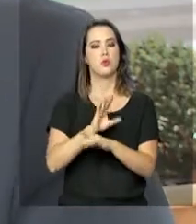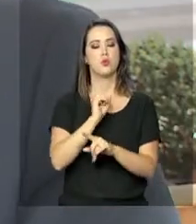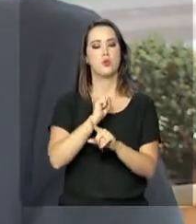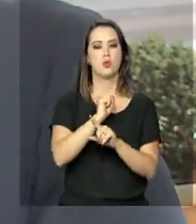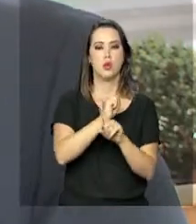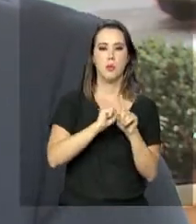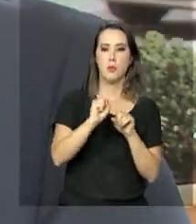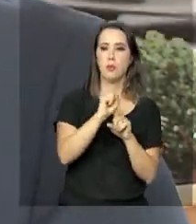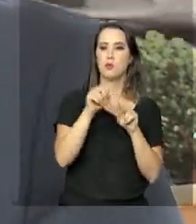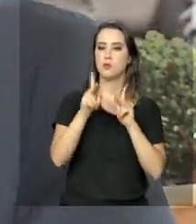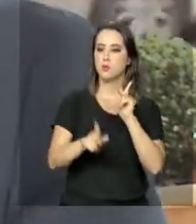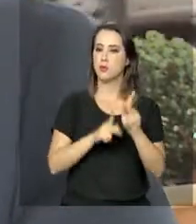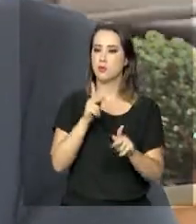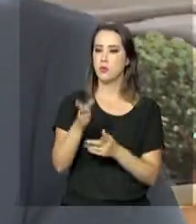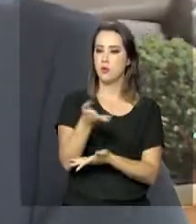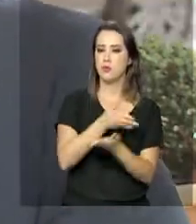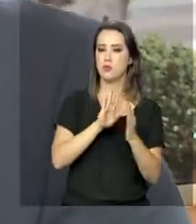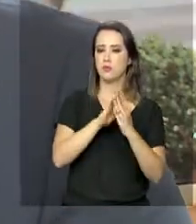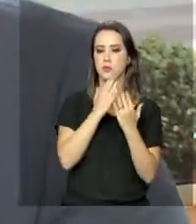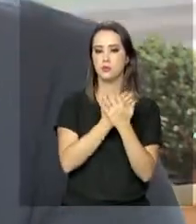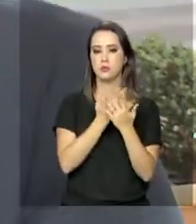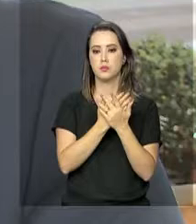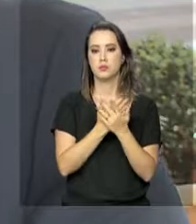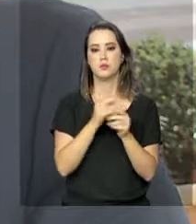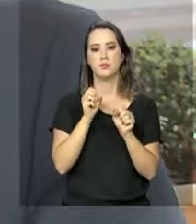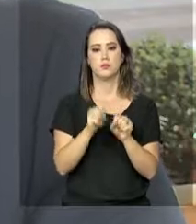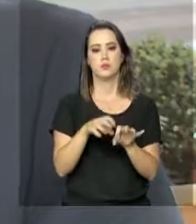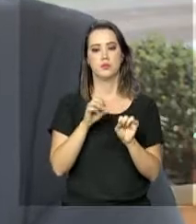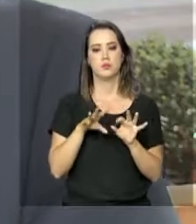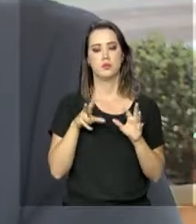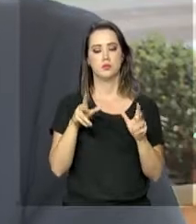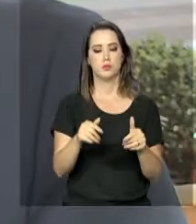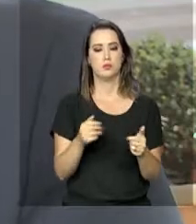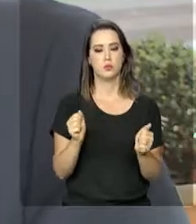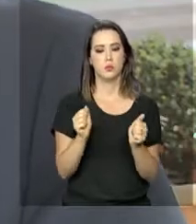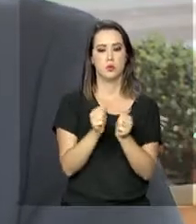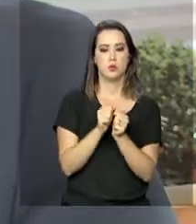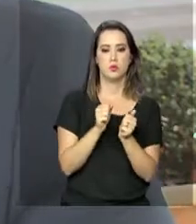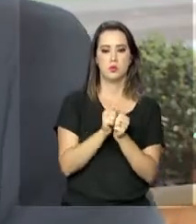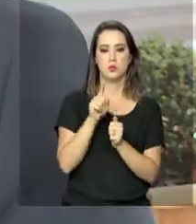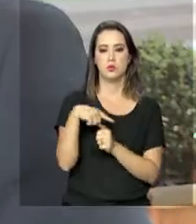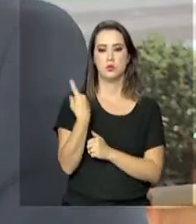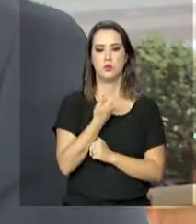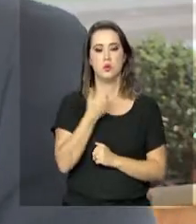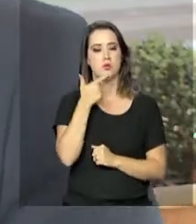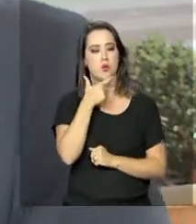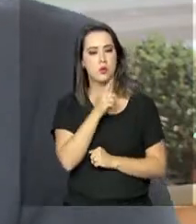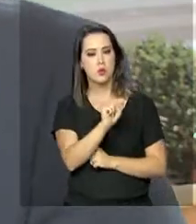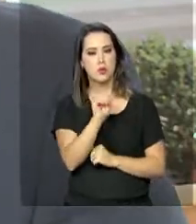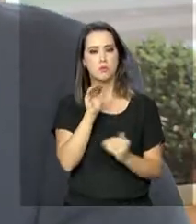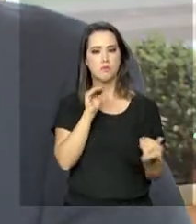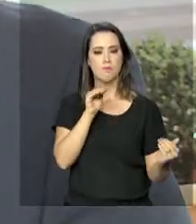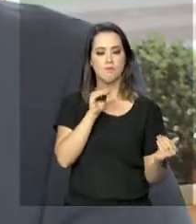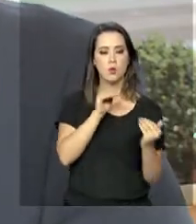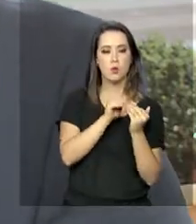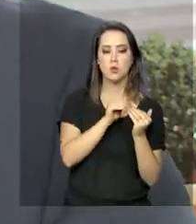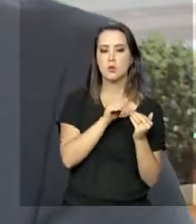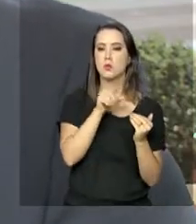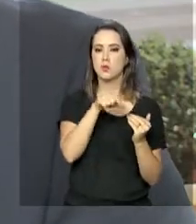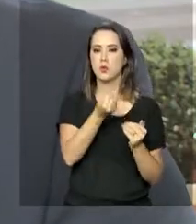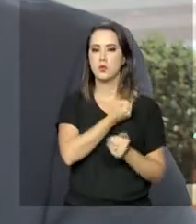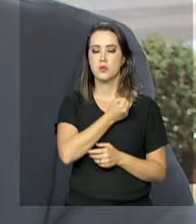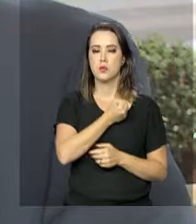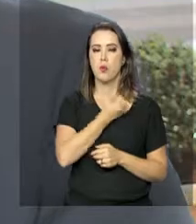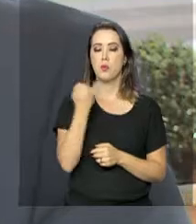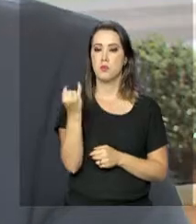o envolvimento das escolas da educação de todos com certeza iremos chegar e se ao ousado número que